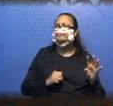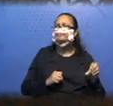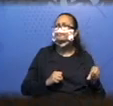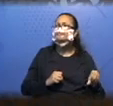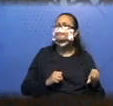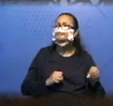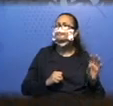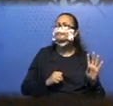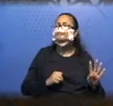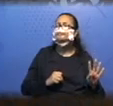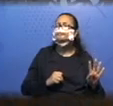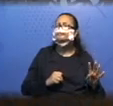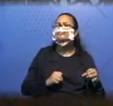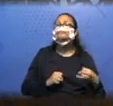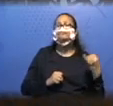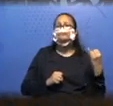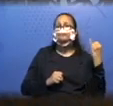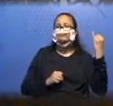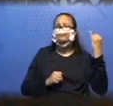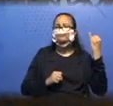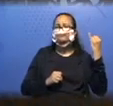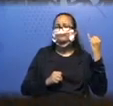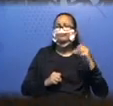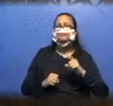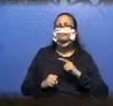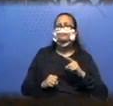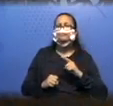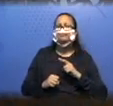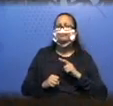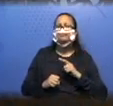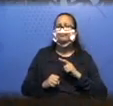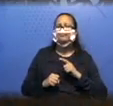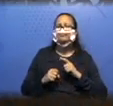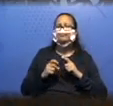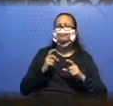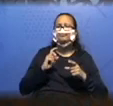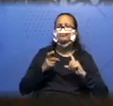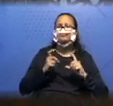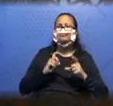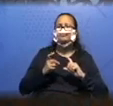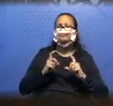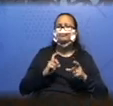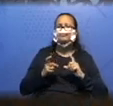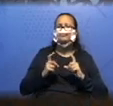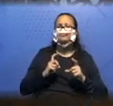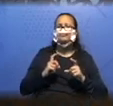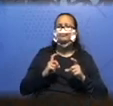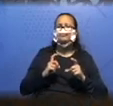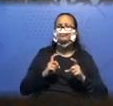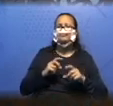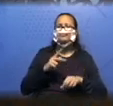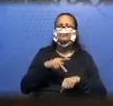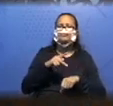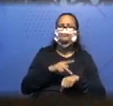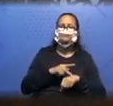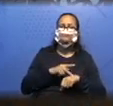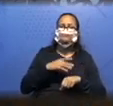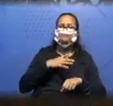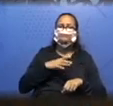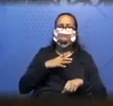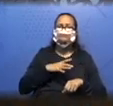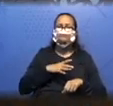1494? Aconteceu uma coisa muito importante. Eles tiveram um tipo de uma reunião lá,